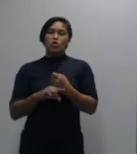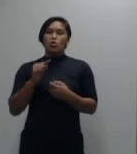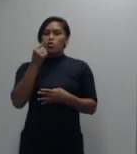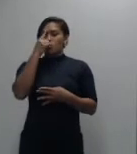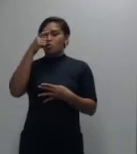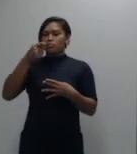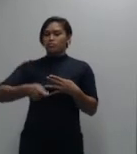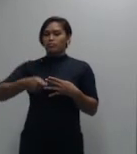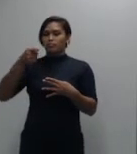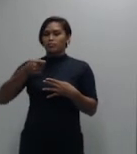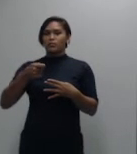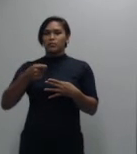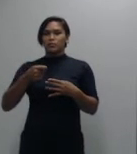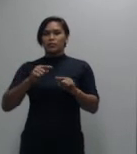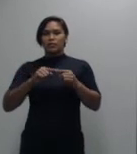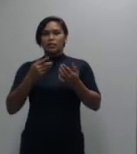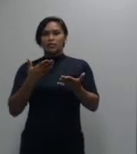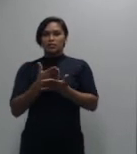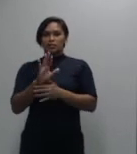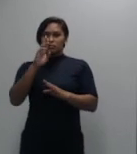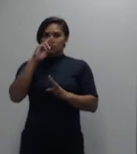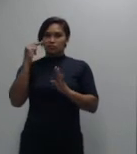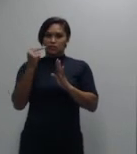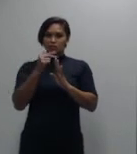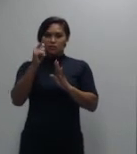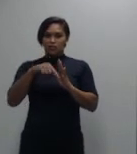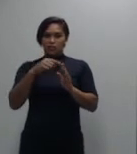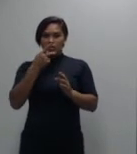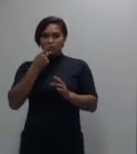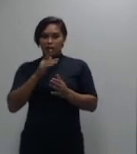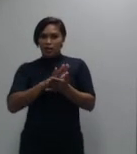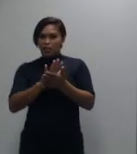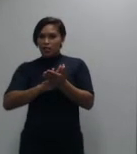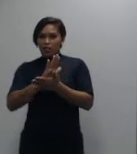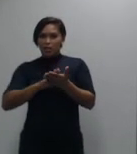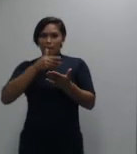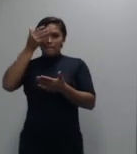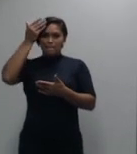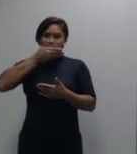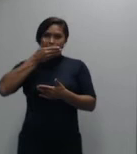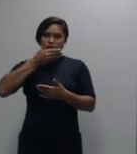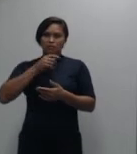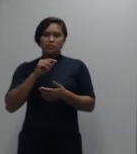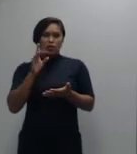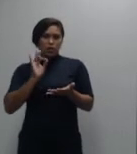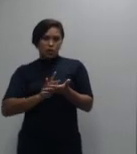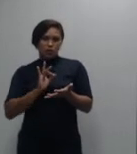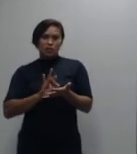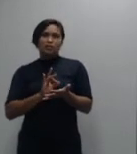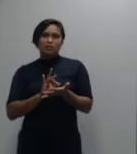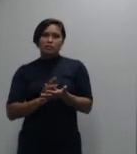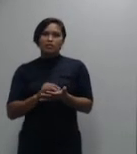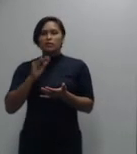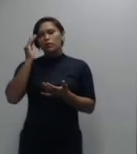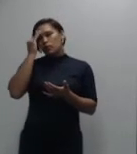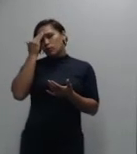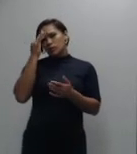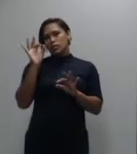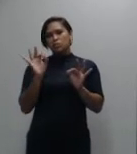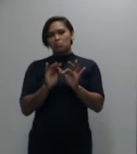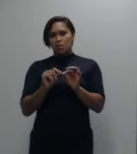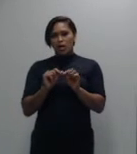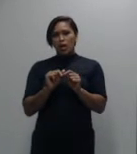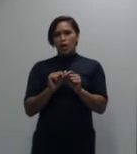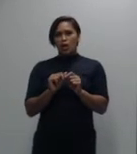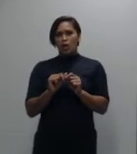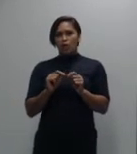entrando no mérito do mandado de segurança para dizer que não havia prova quando na verdade o entendimento que foi realizado